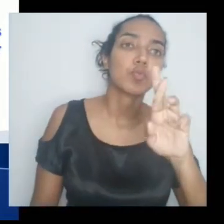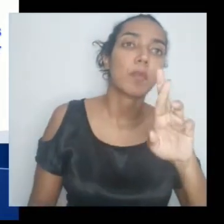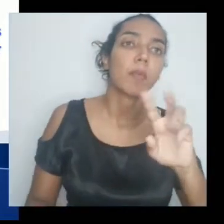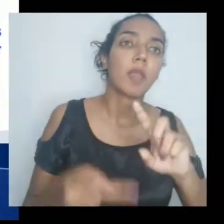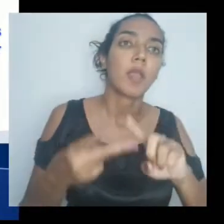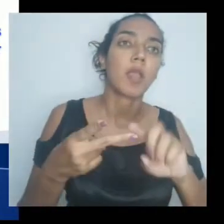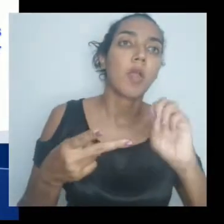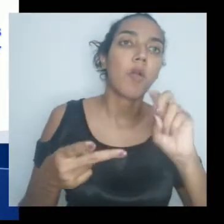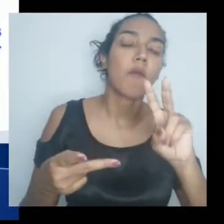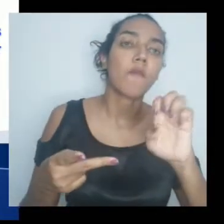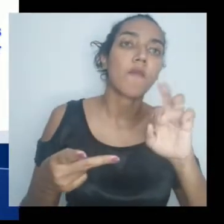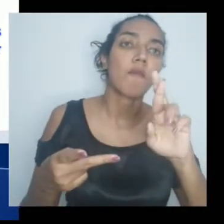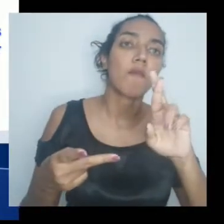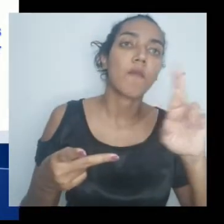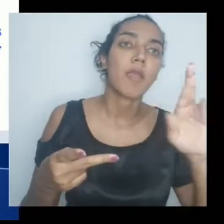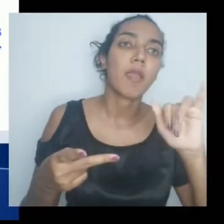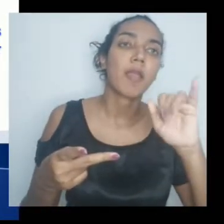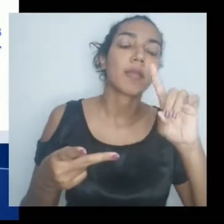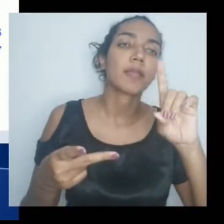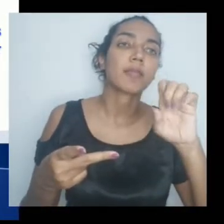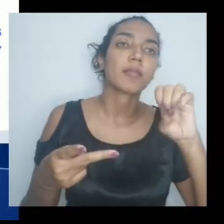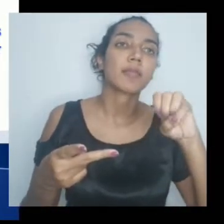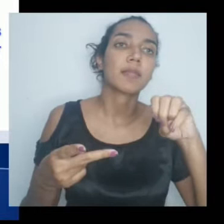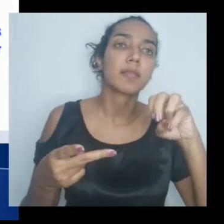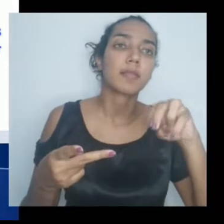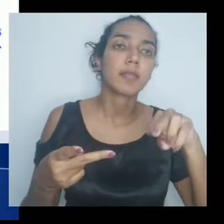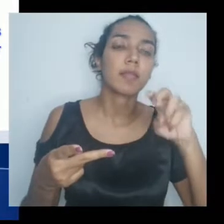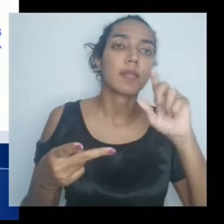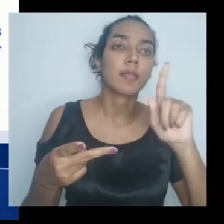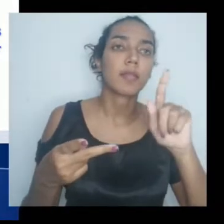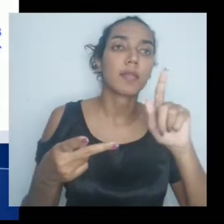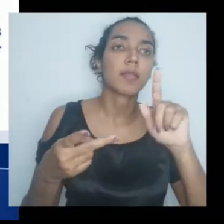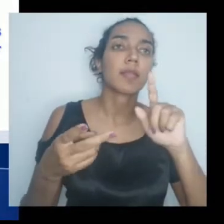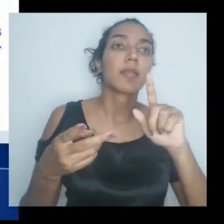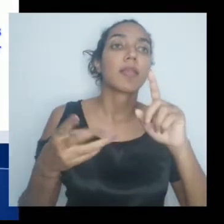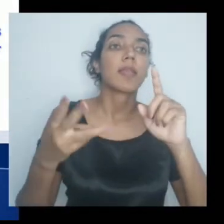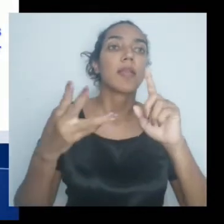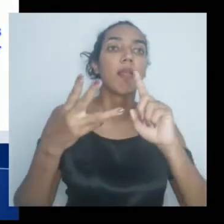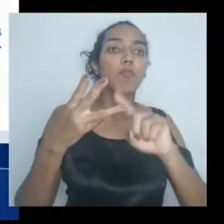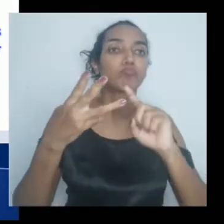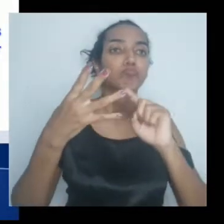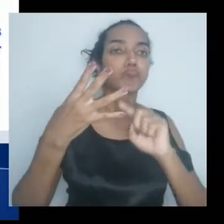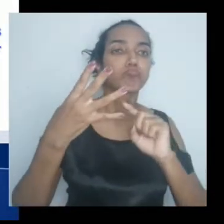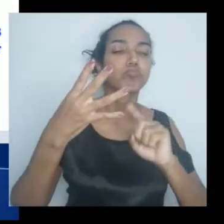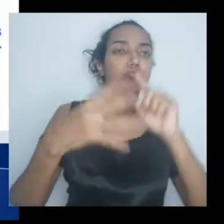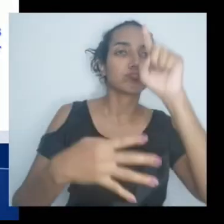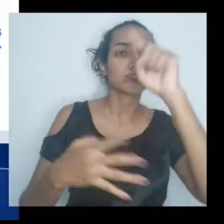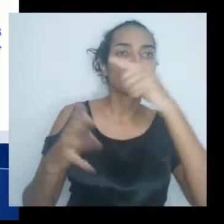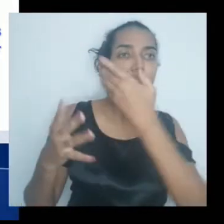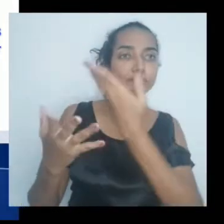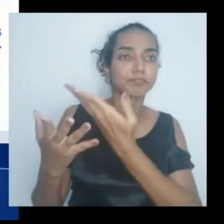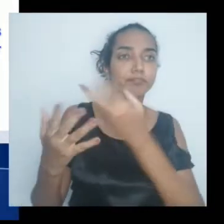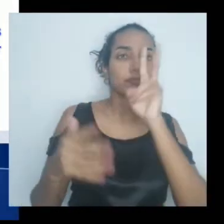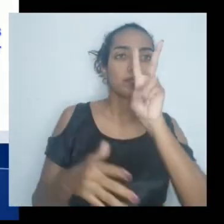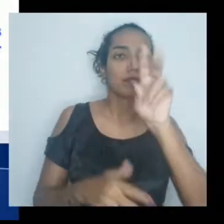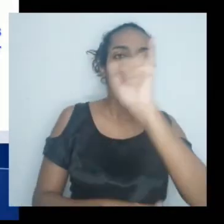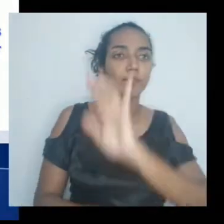dynamic binding, e lá no final a gente vai revisitar a definição do método equals, que a gente já tinha visto em aulas anteriores.